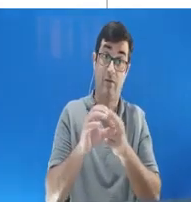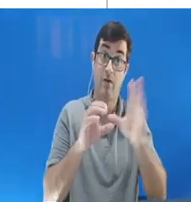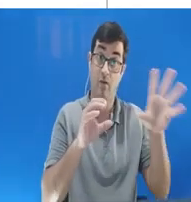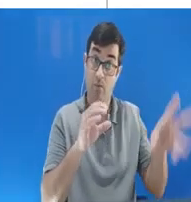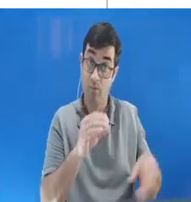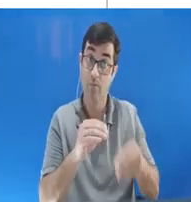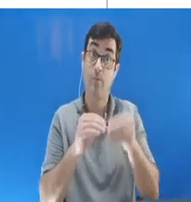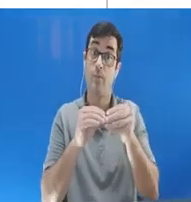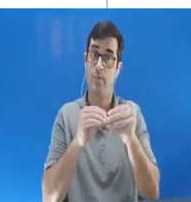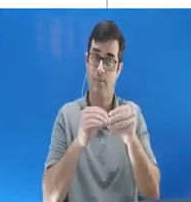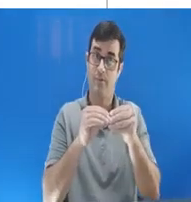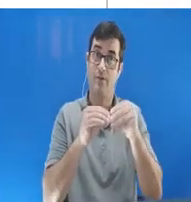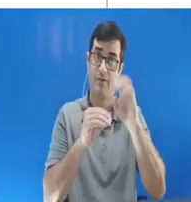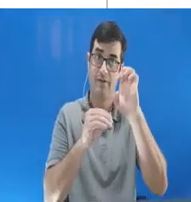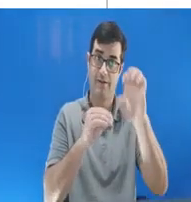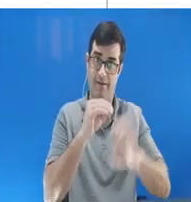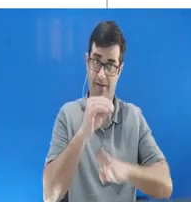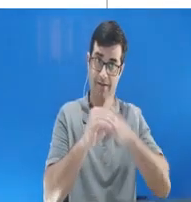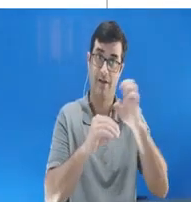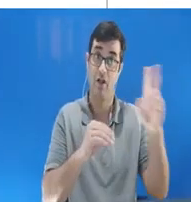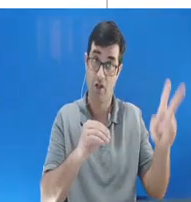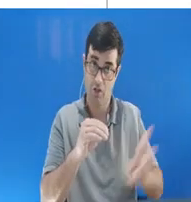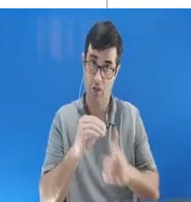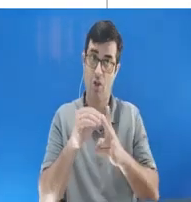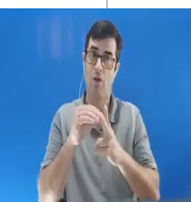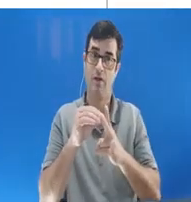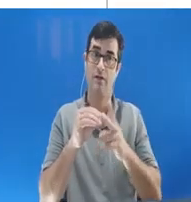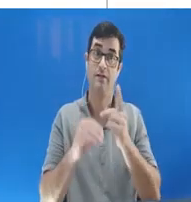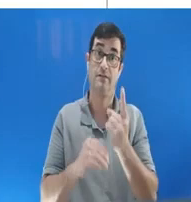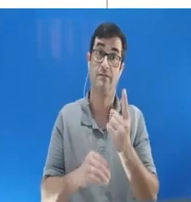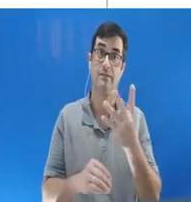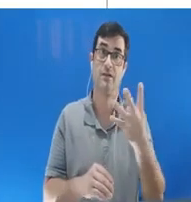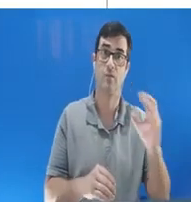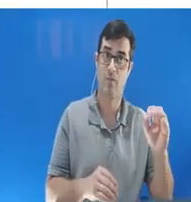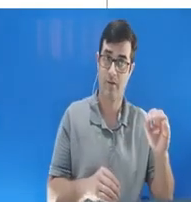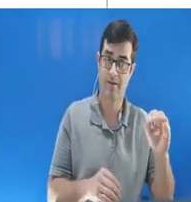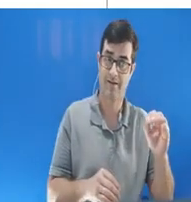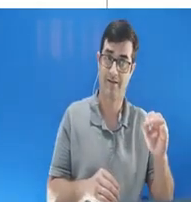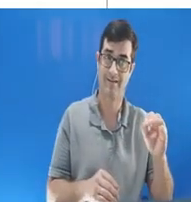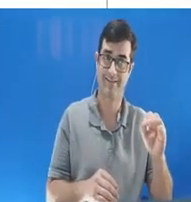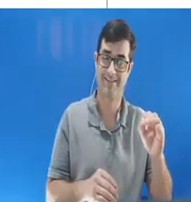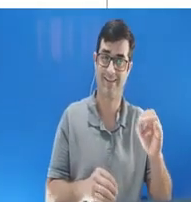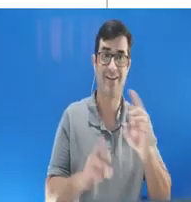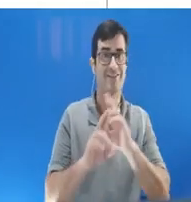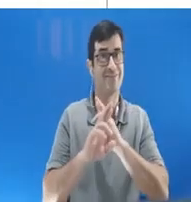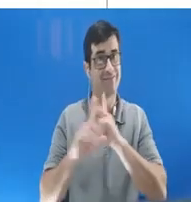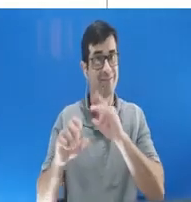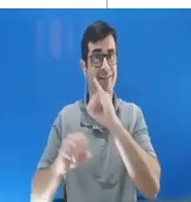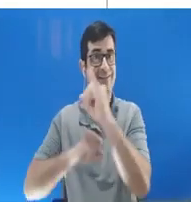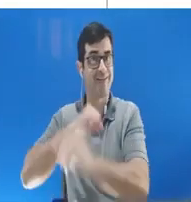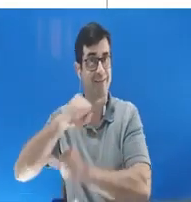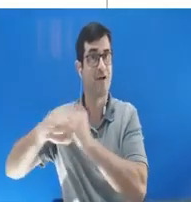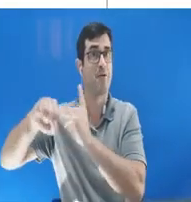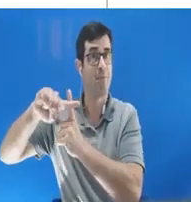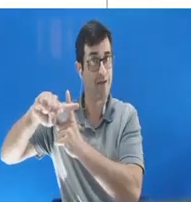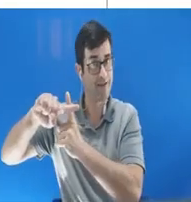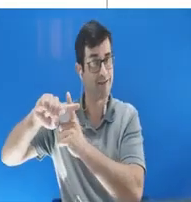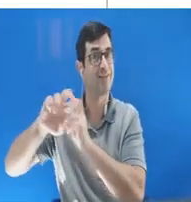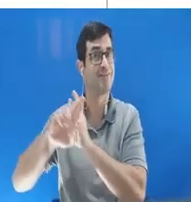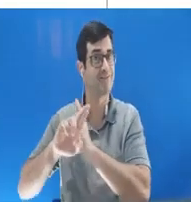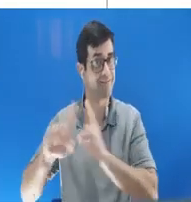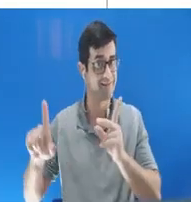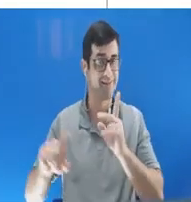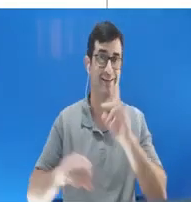quando ele recebe esses 2 elétrons, ele passa para 140. É o inverso dos cátions. Quando um elemento forma